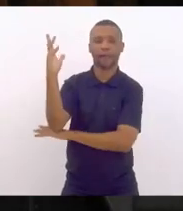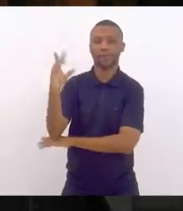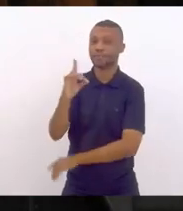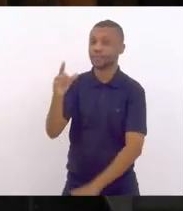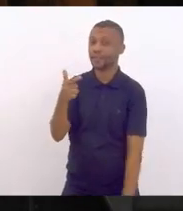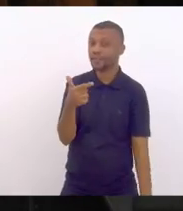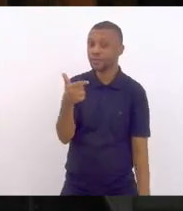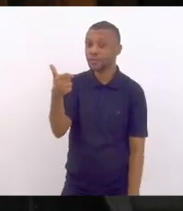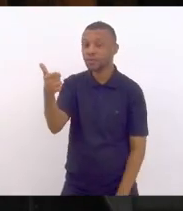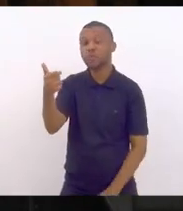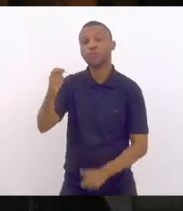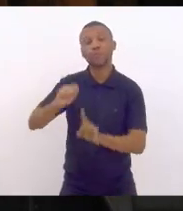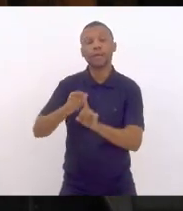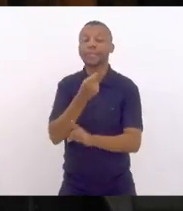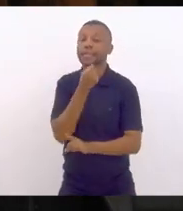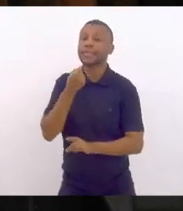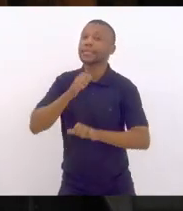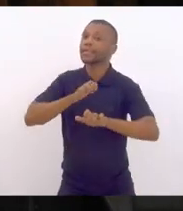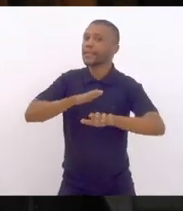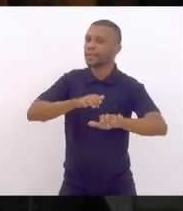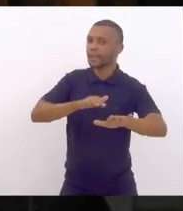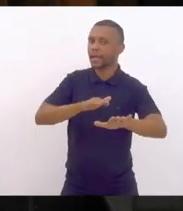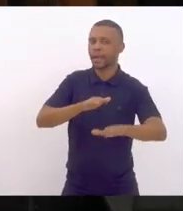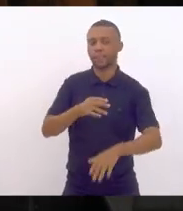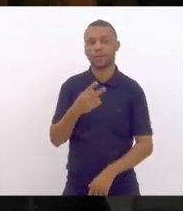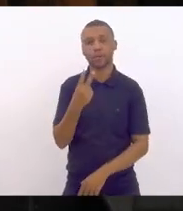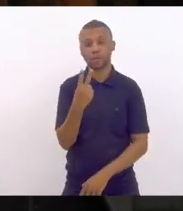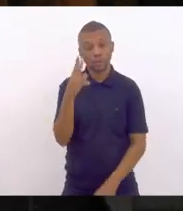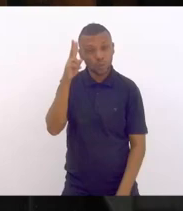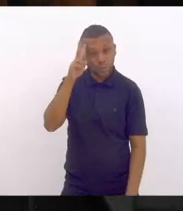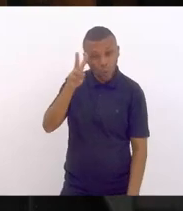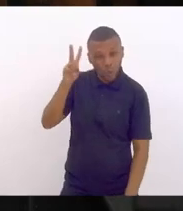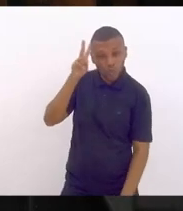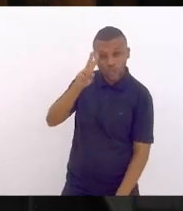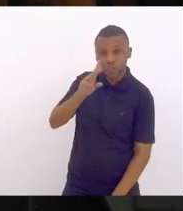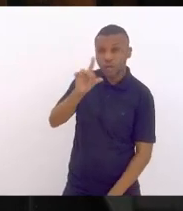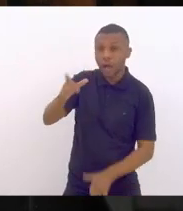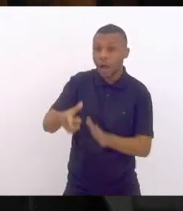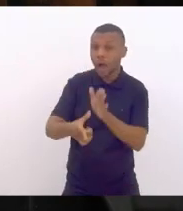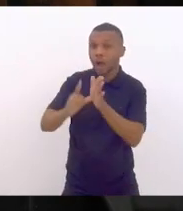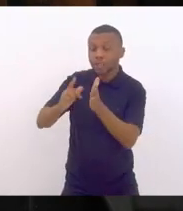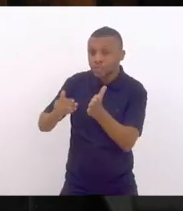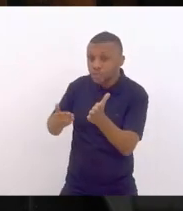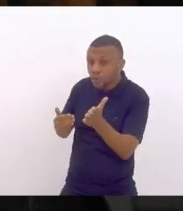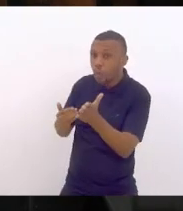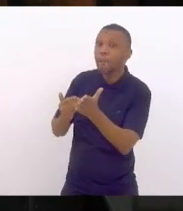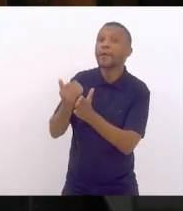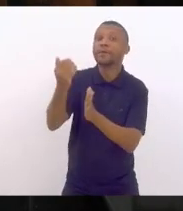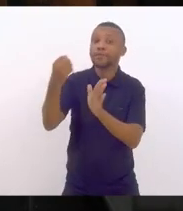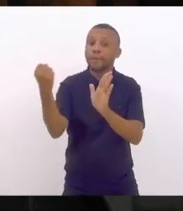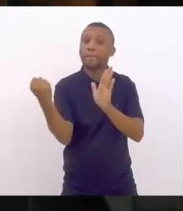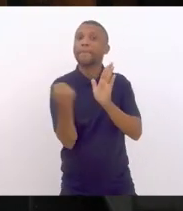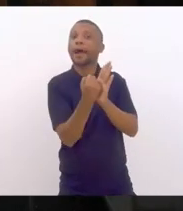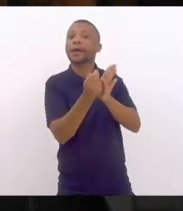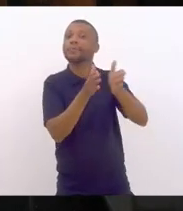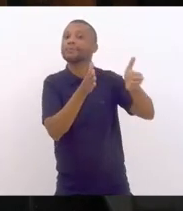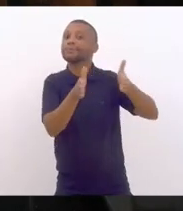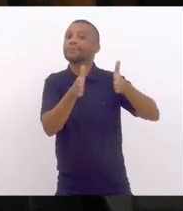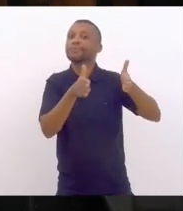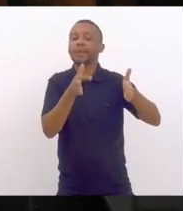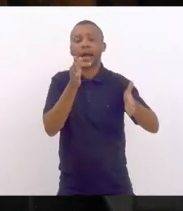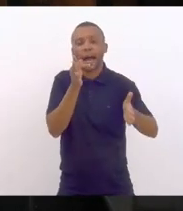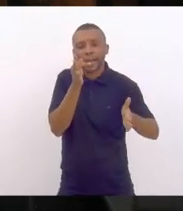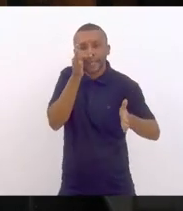dois dias antes de chegar o equinócio da primavera que é 23